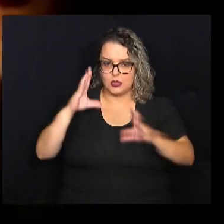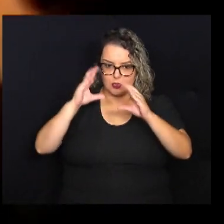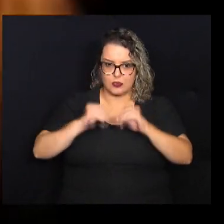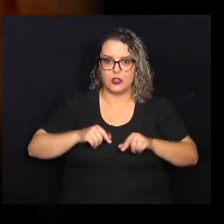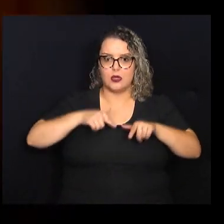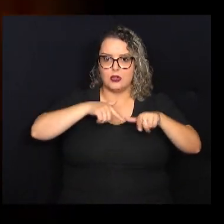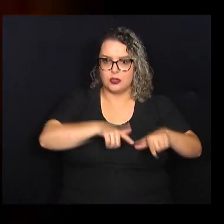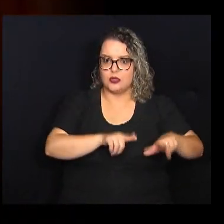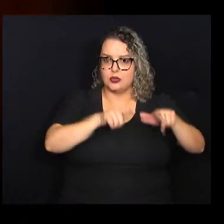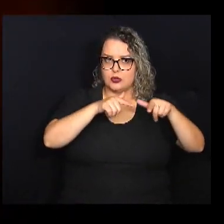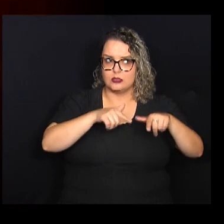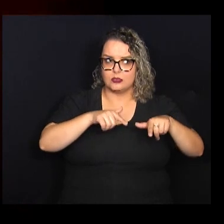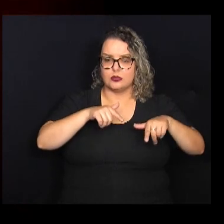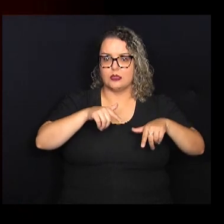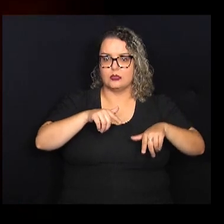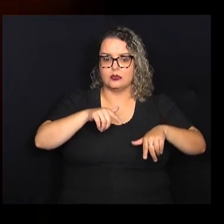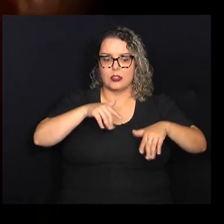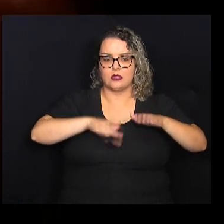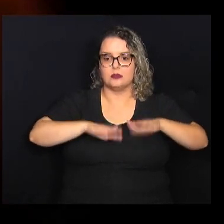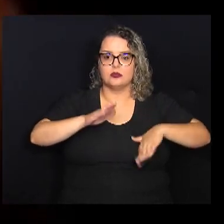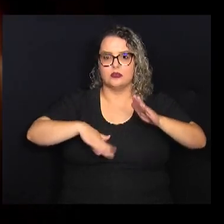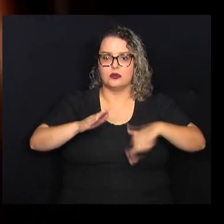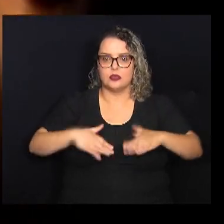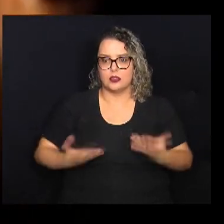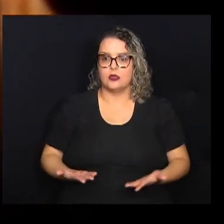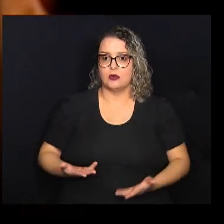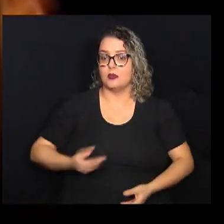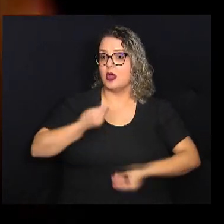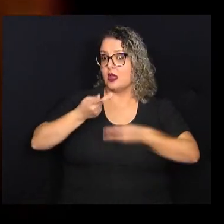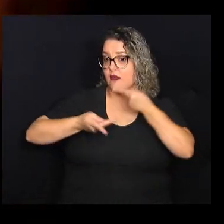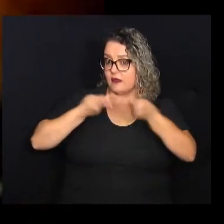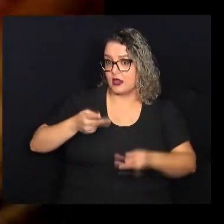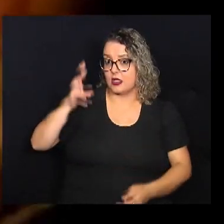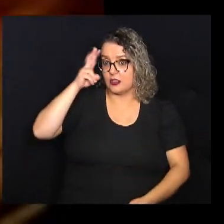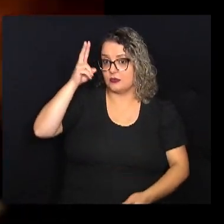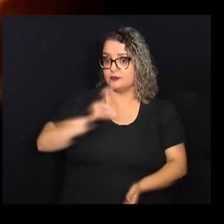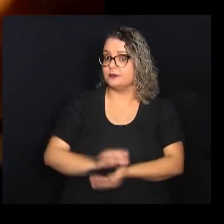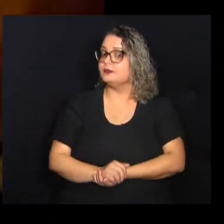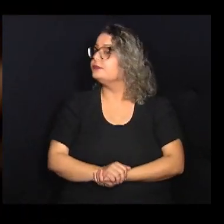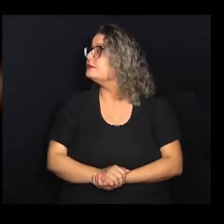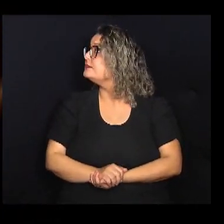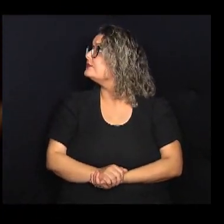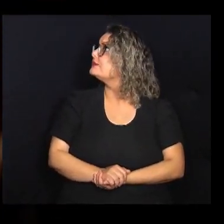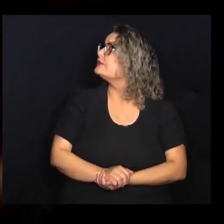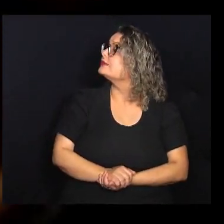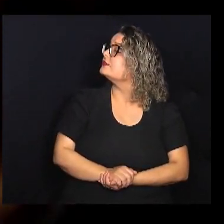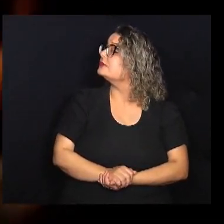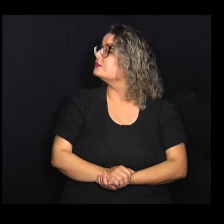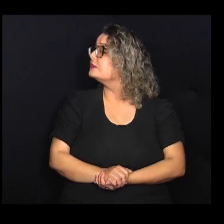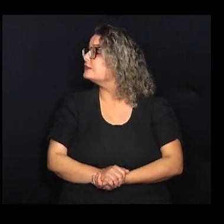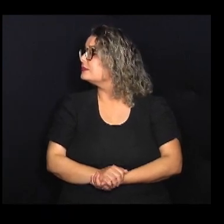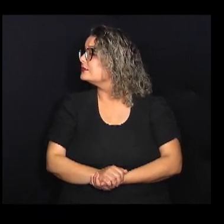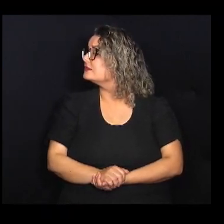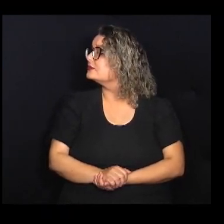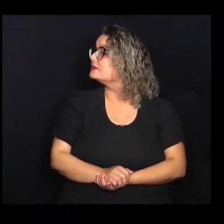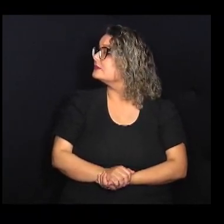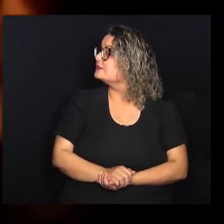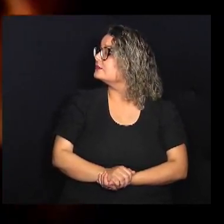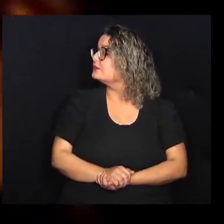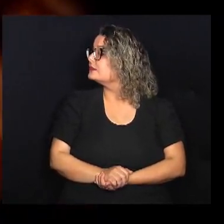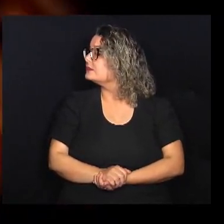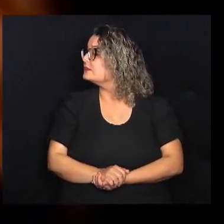a sua história. Existe ao tempo sem se apagar, se não tiver a serviço de